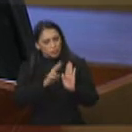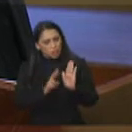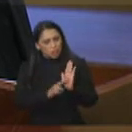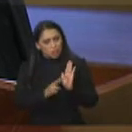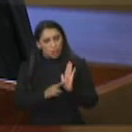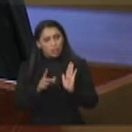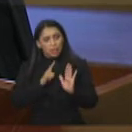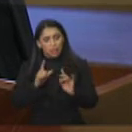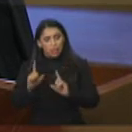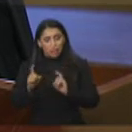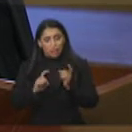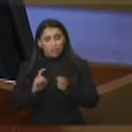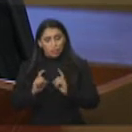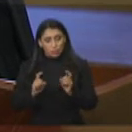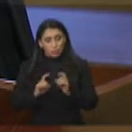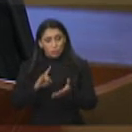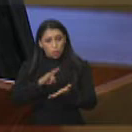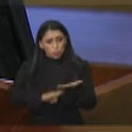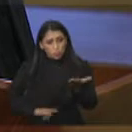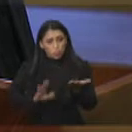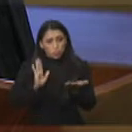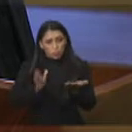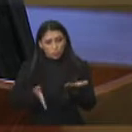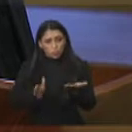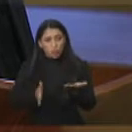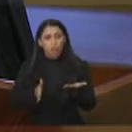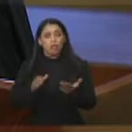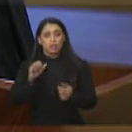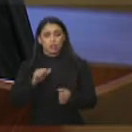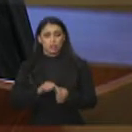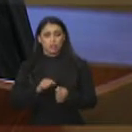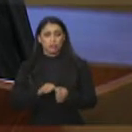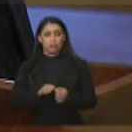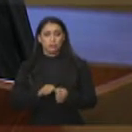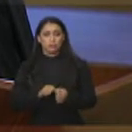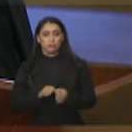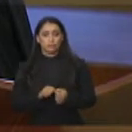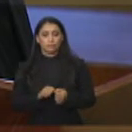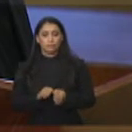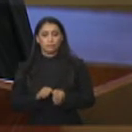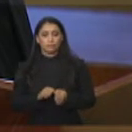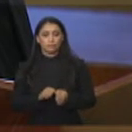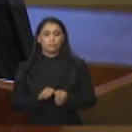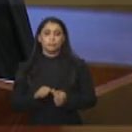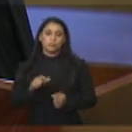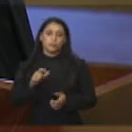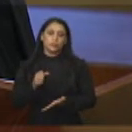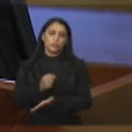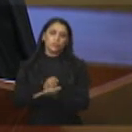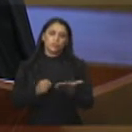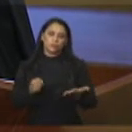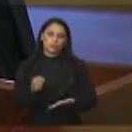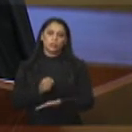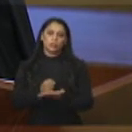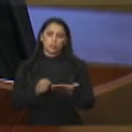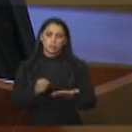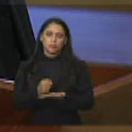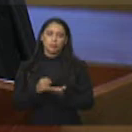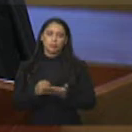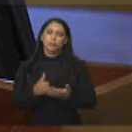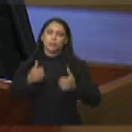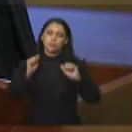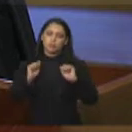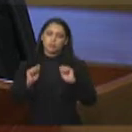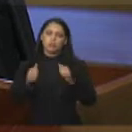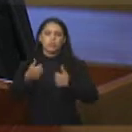inserida. Dos documentos já ressaltados e dos fundamentos da exordial, é possível aferir